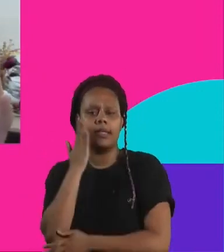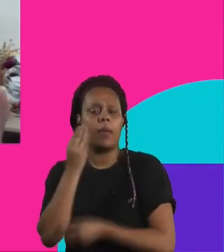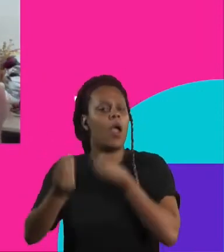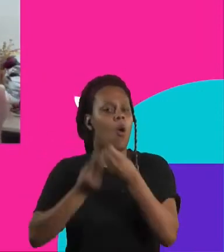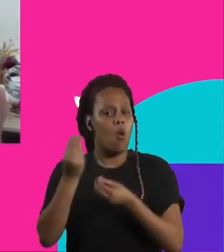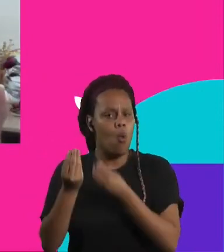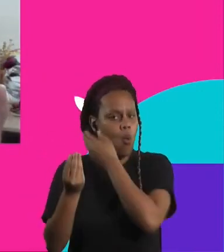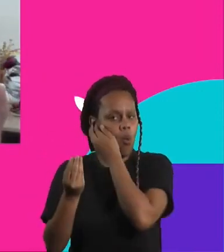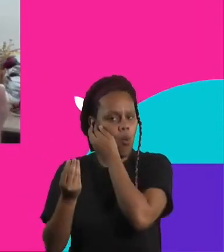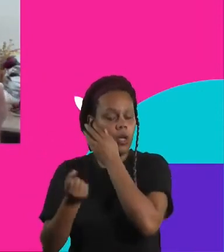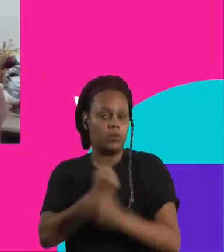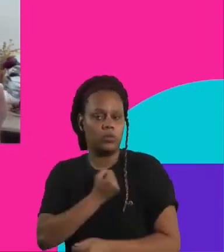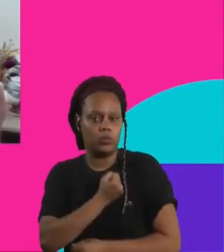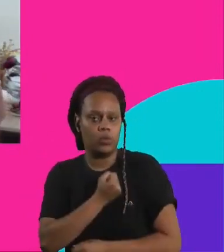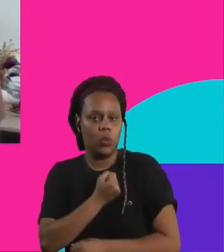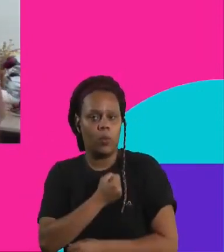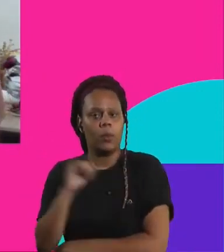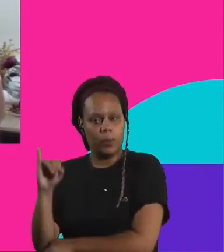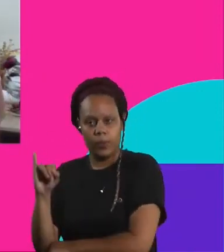se aumentou estatisticamente